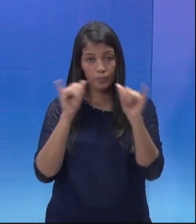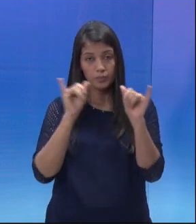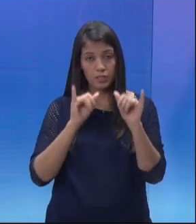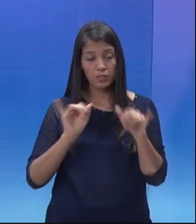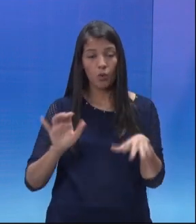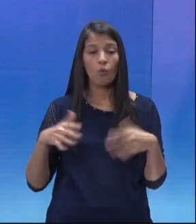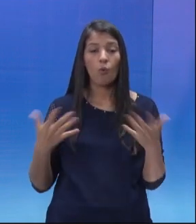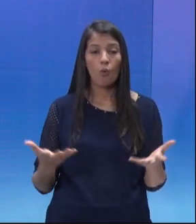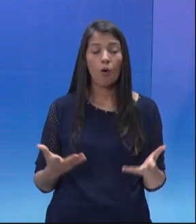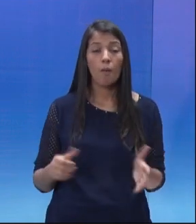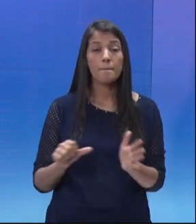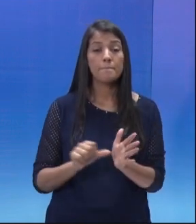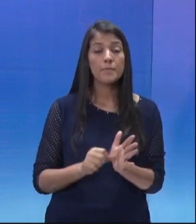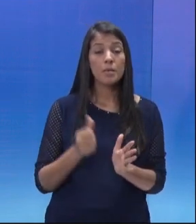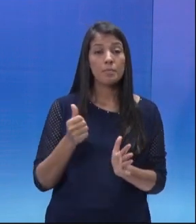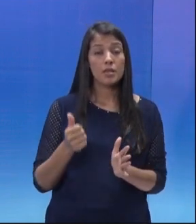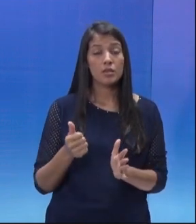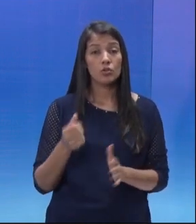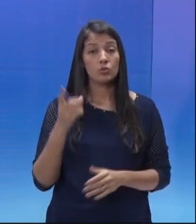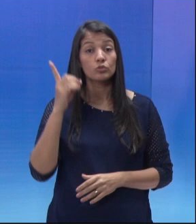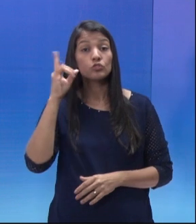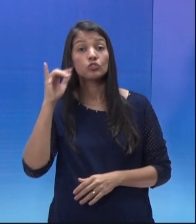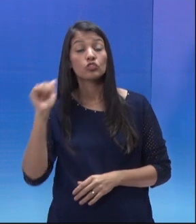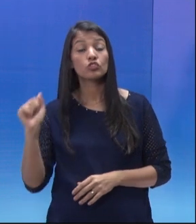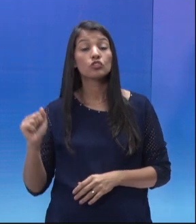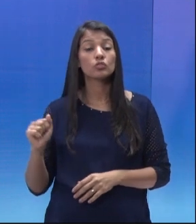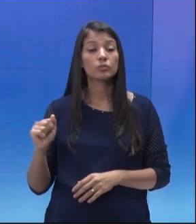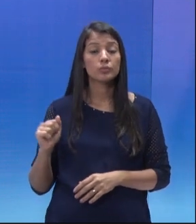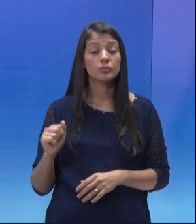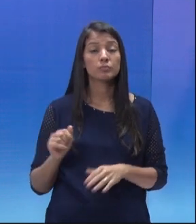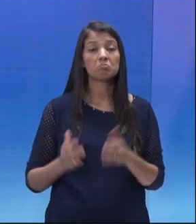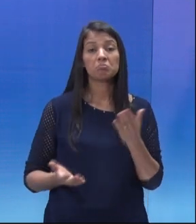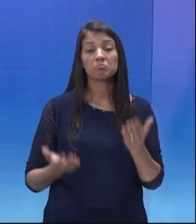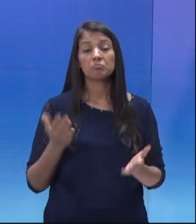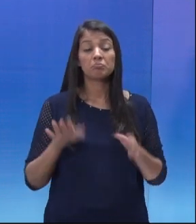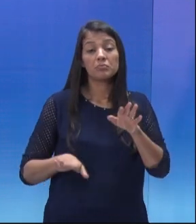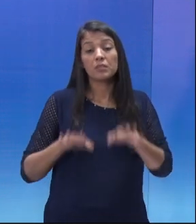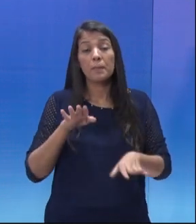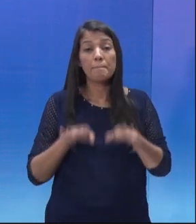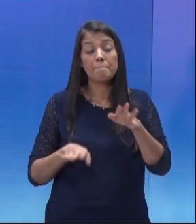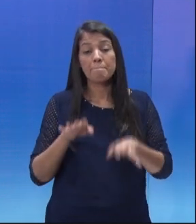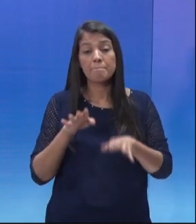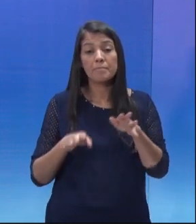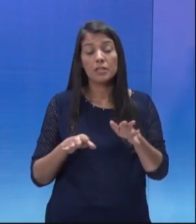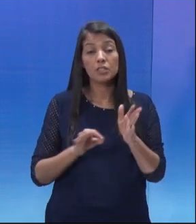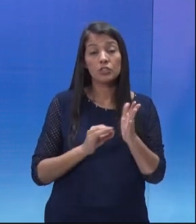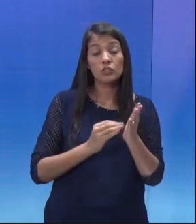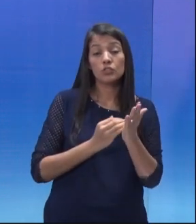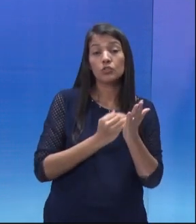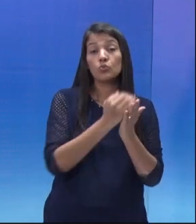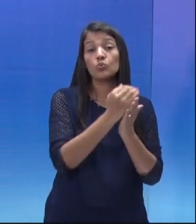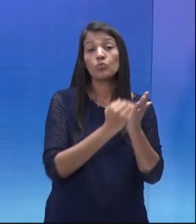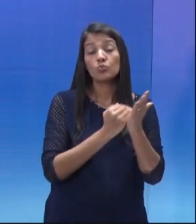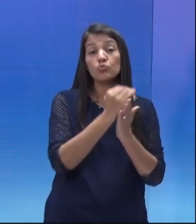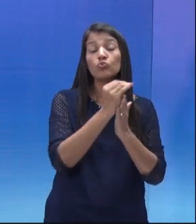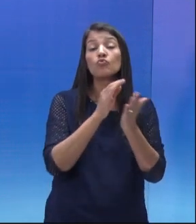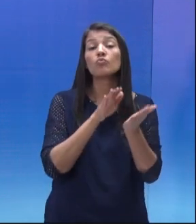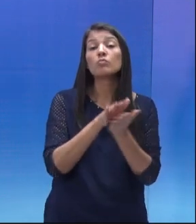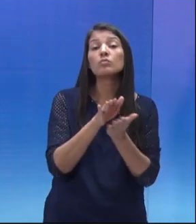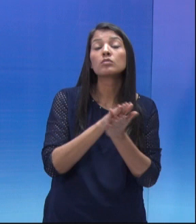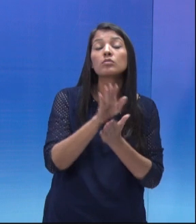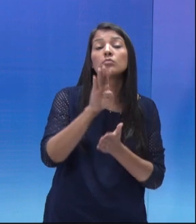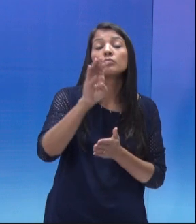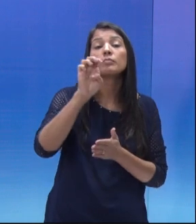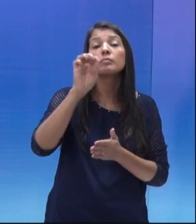a datação depende da medida de beta. Ok, a emissão para um ser vivo é de 15 betas por minuto